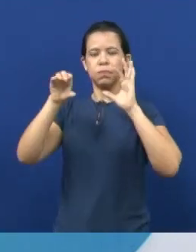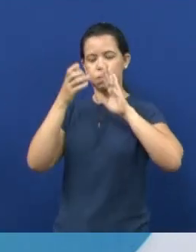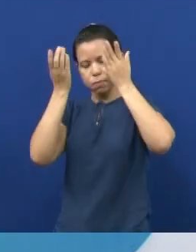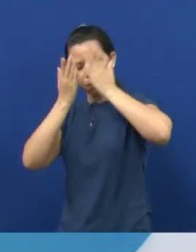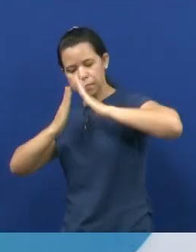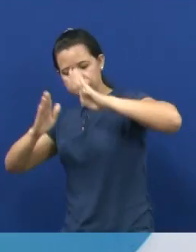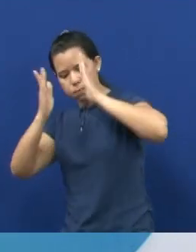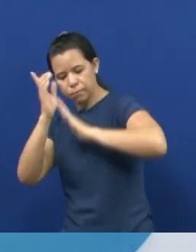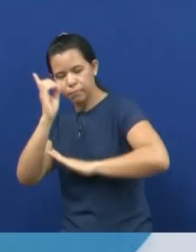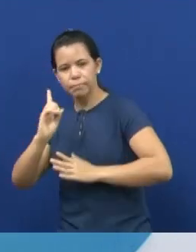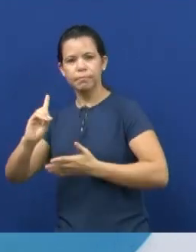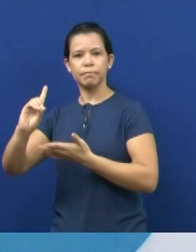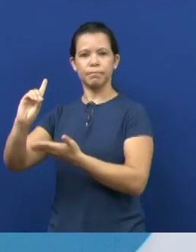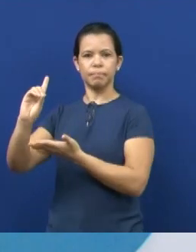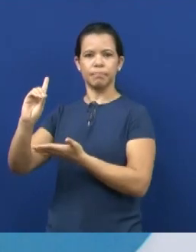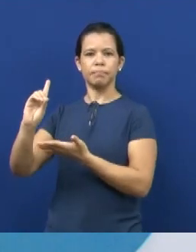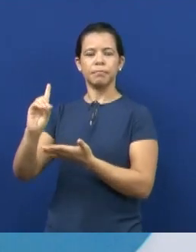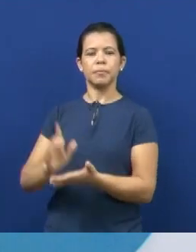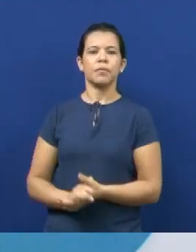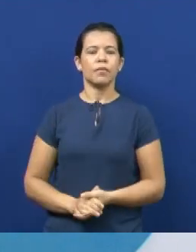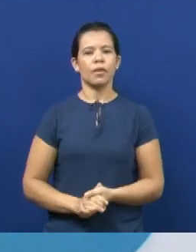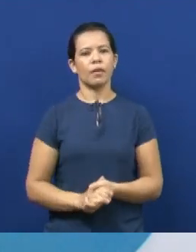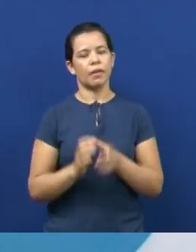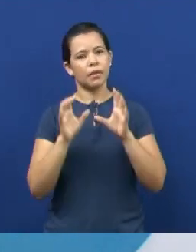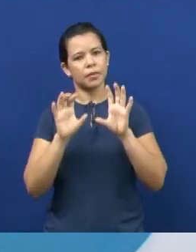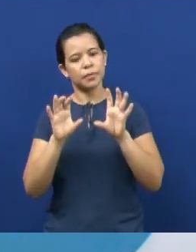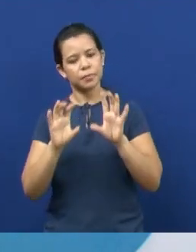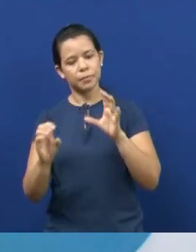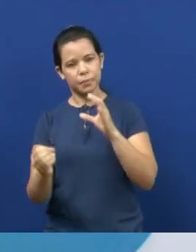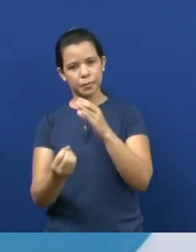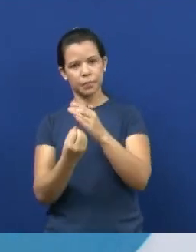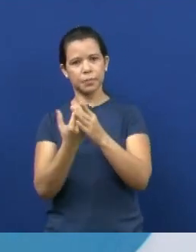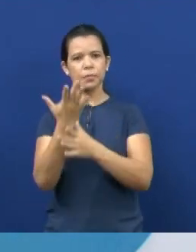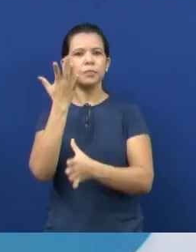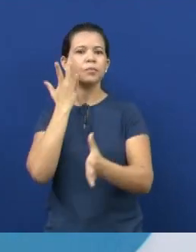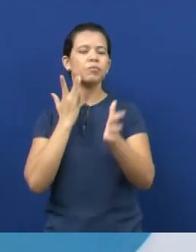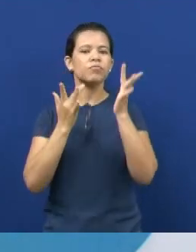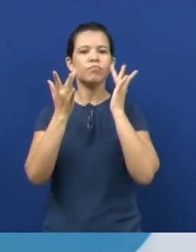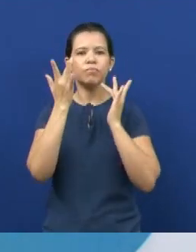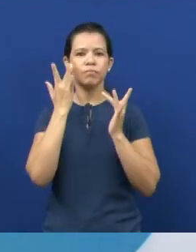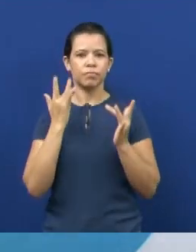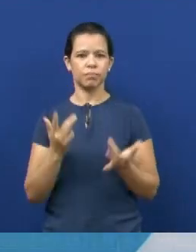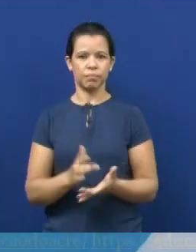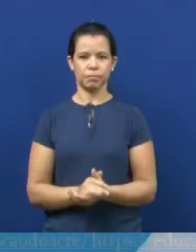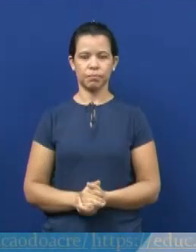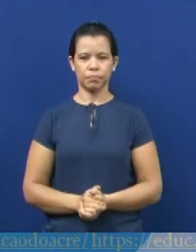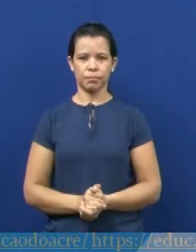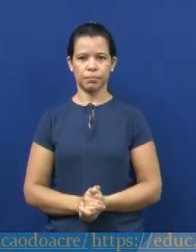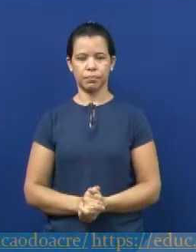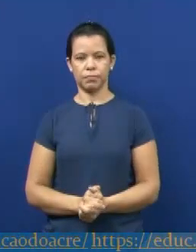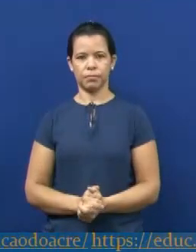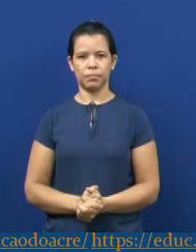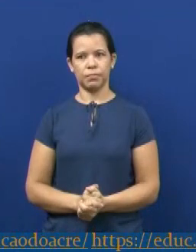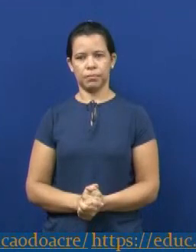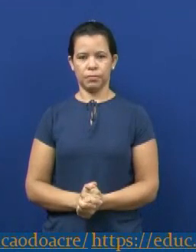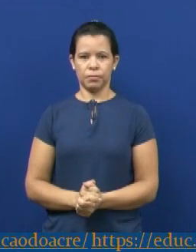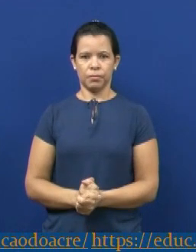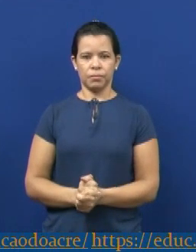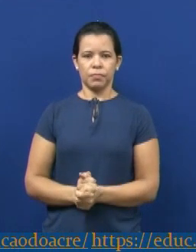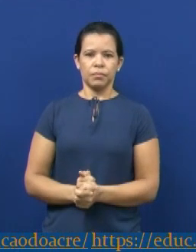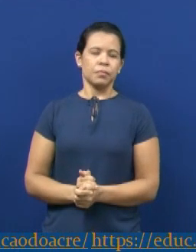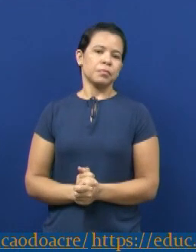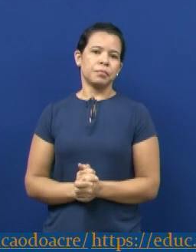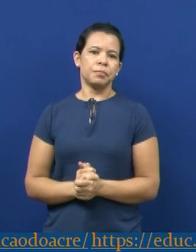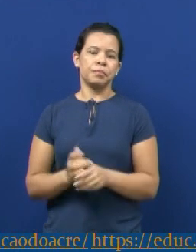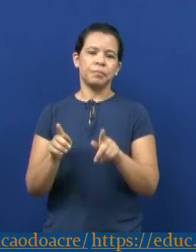dionisio a partir disso nós temos um surgimento do teatro da qual nós conhecemos hoje dentro